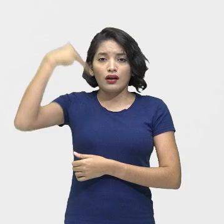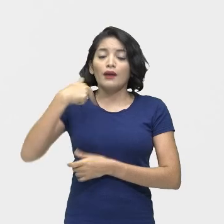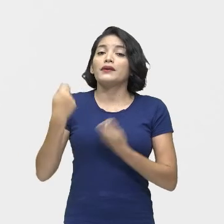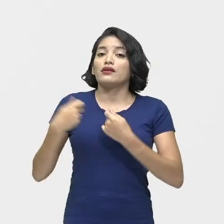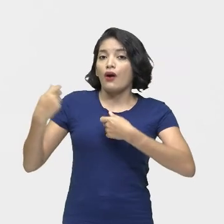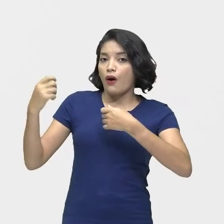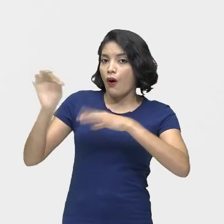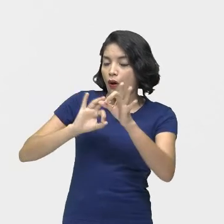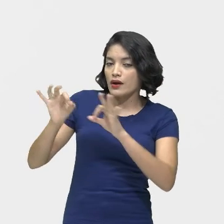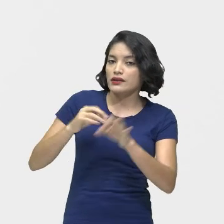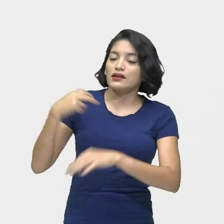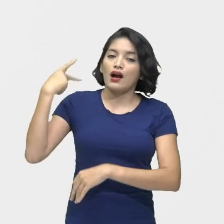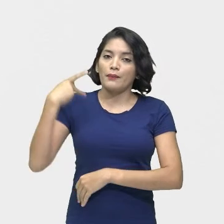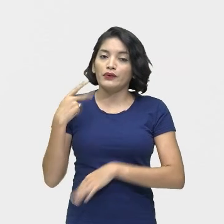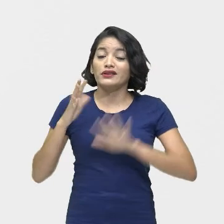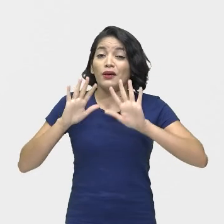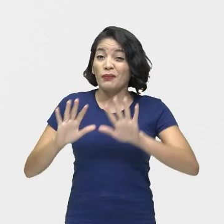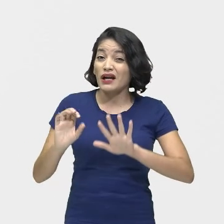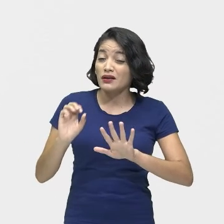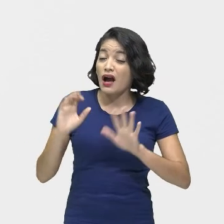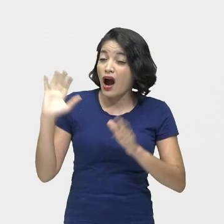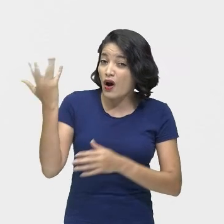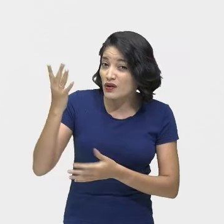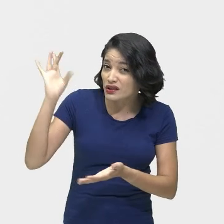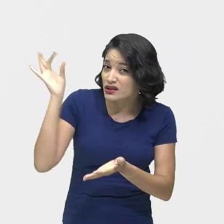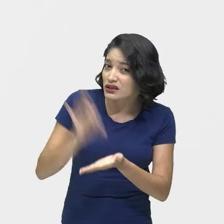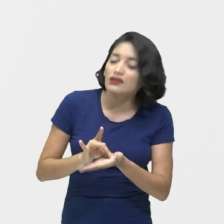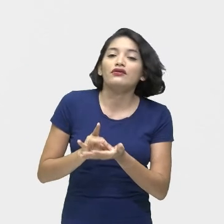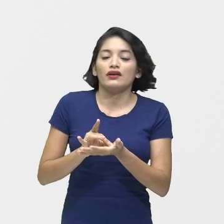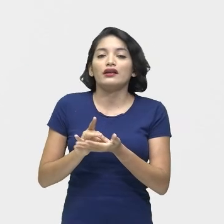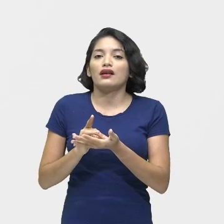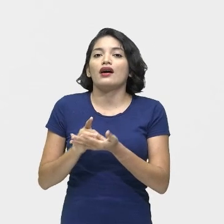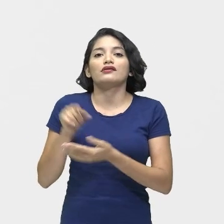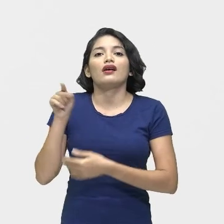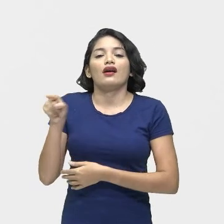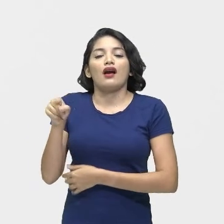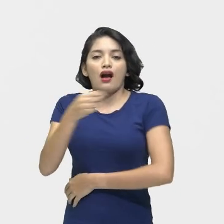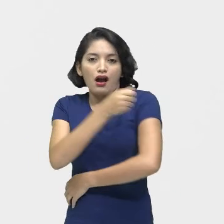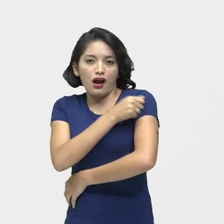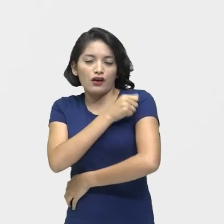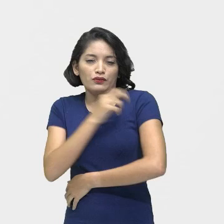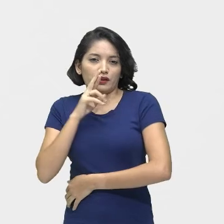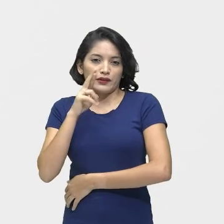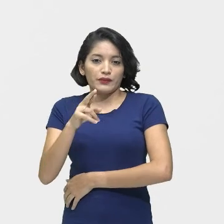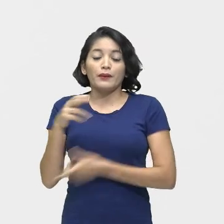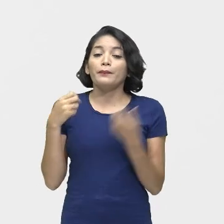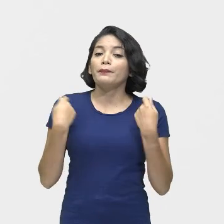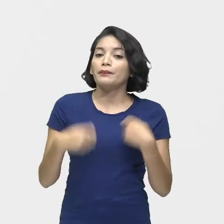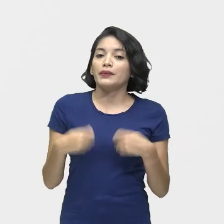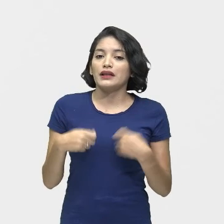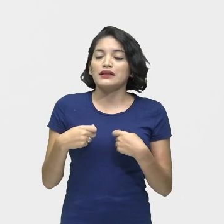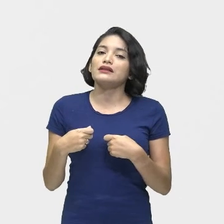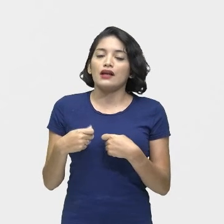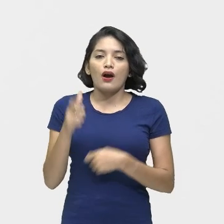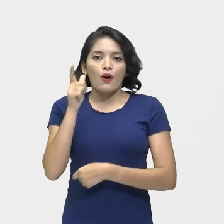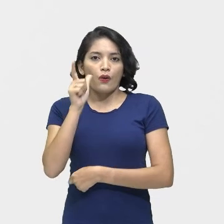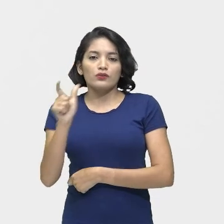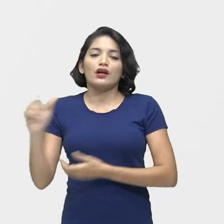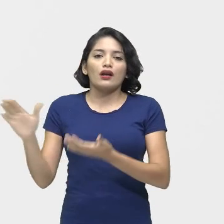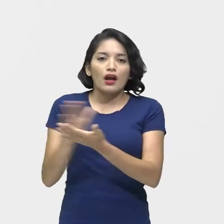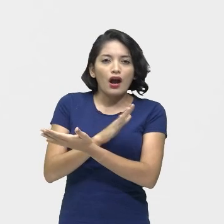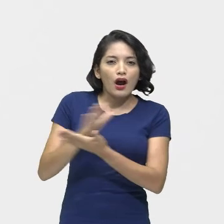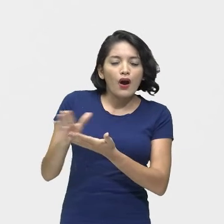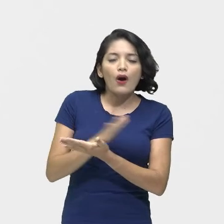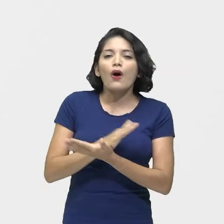política, mas para isso acontecer, como a nossa aluna Ruth respondeu muito bem aí, eu preciso recuperar alguns